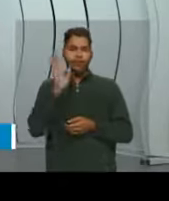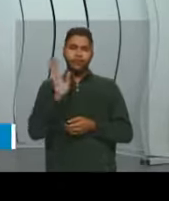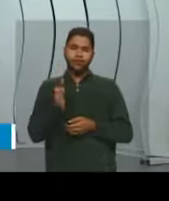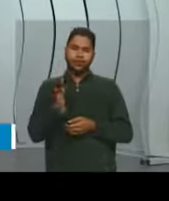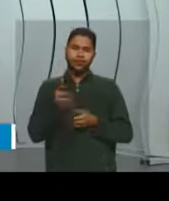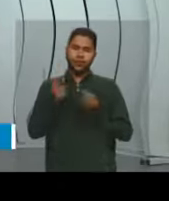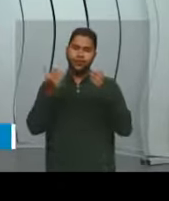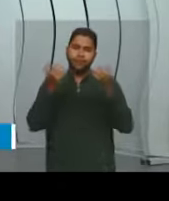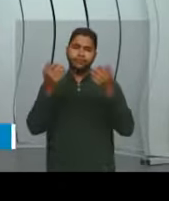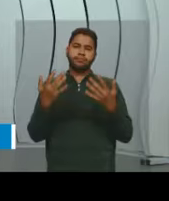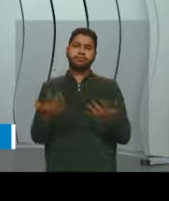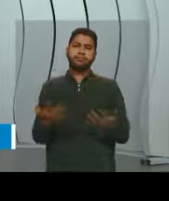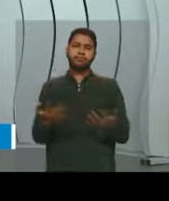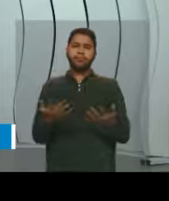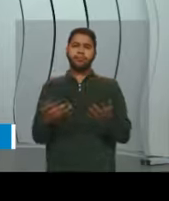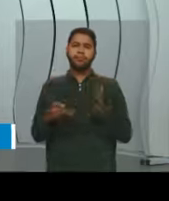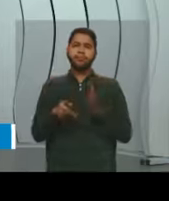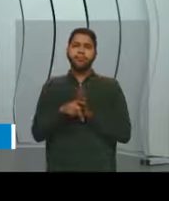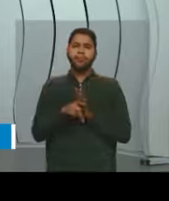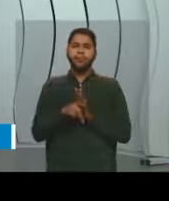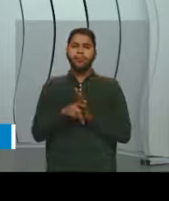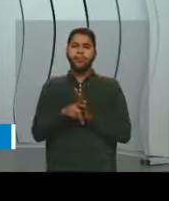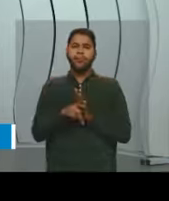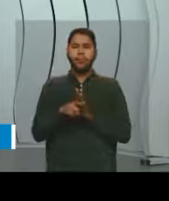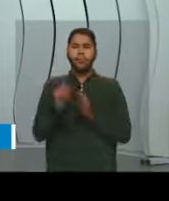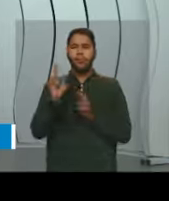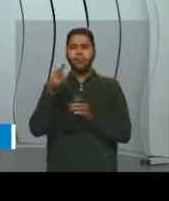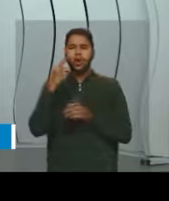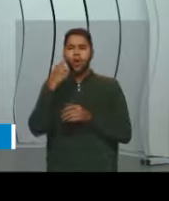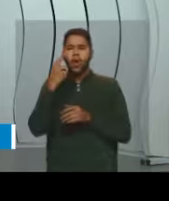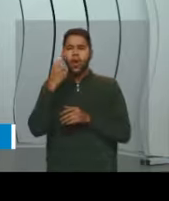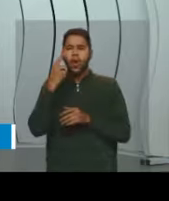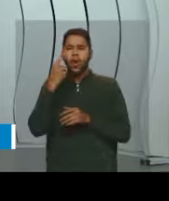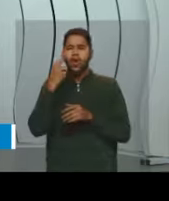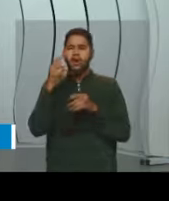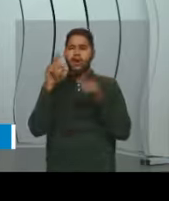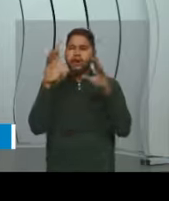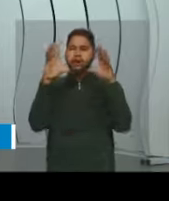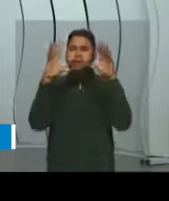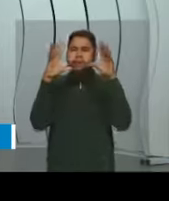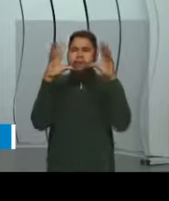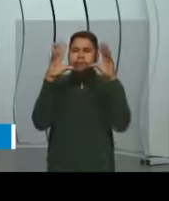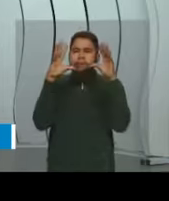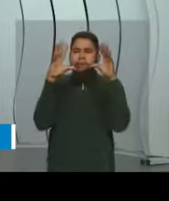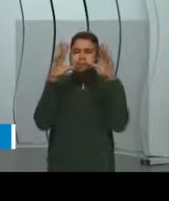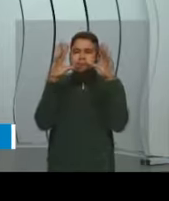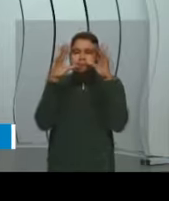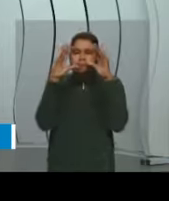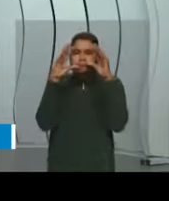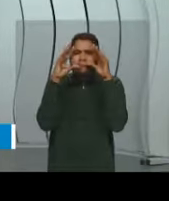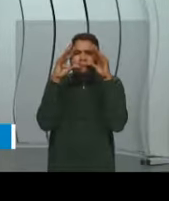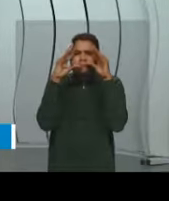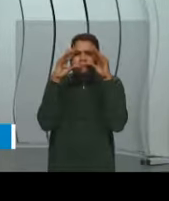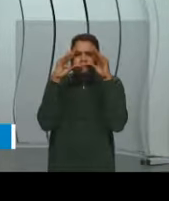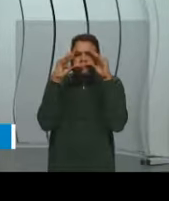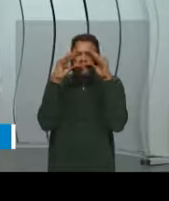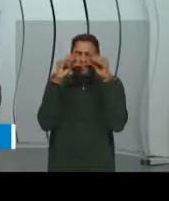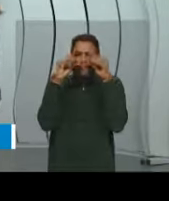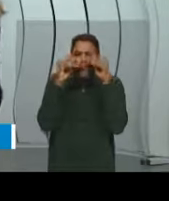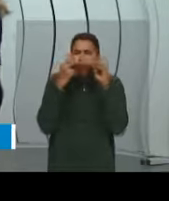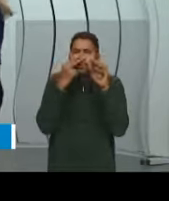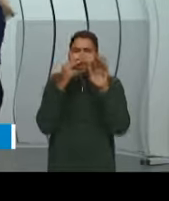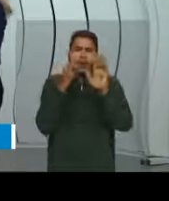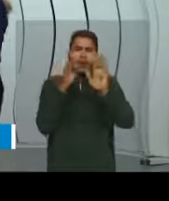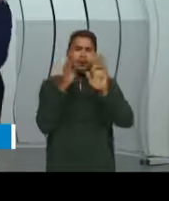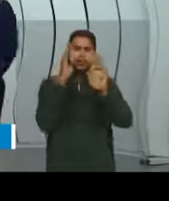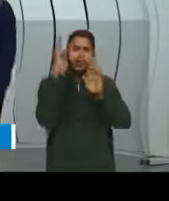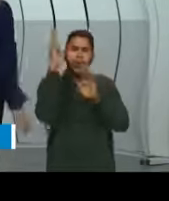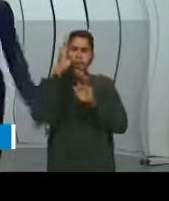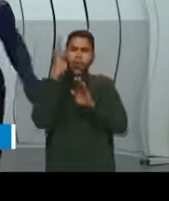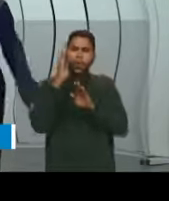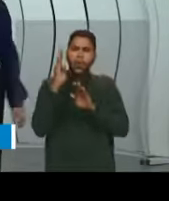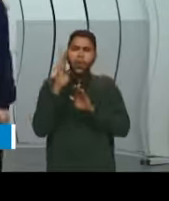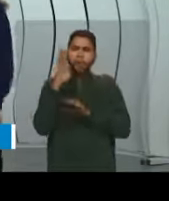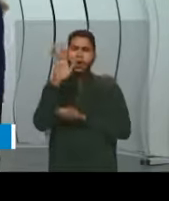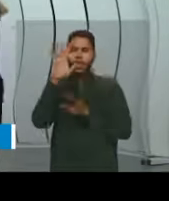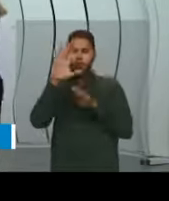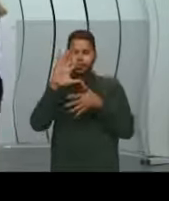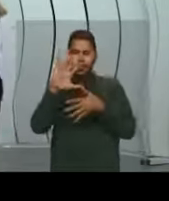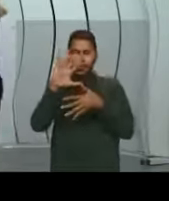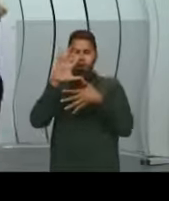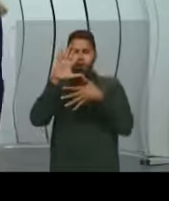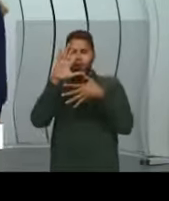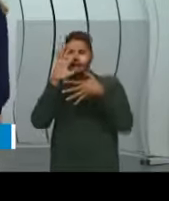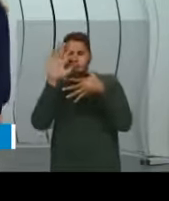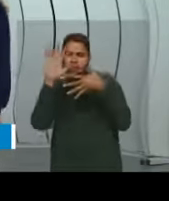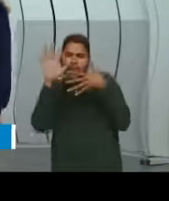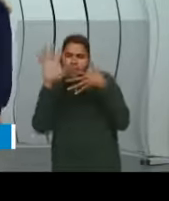falei, a tonalidade escura, né? Ela está cobrindo aqui a silhueta do mapa justamente sobre